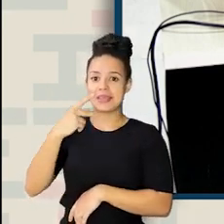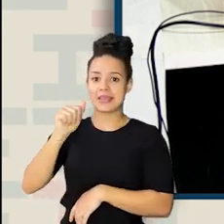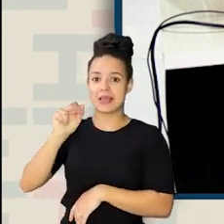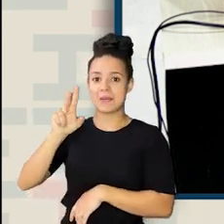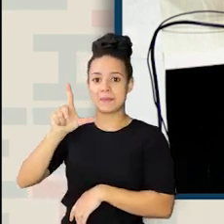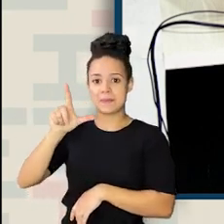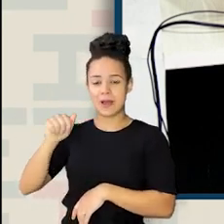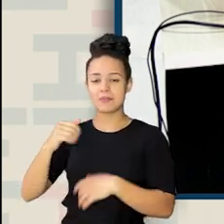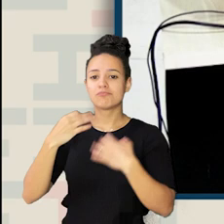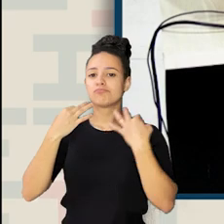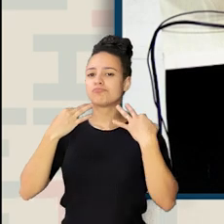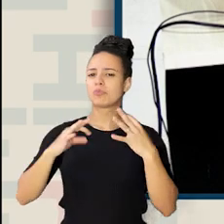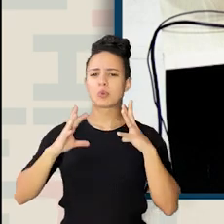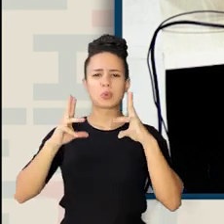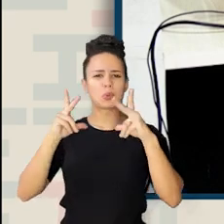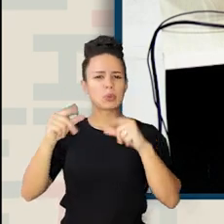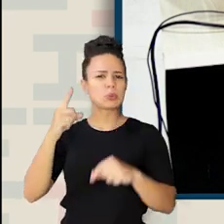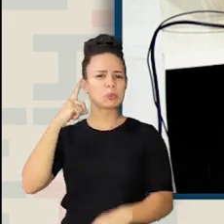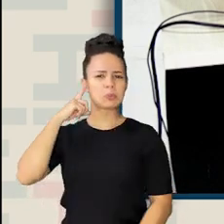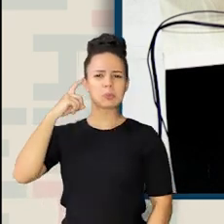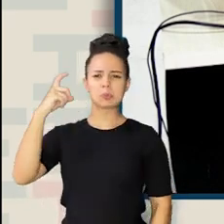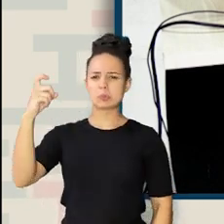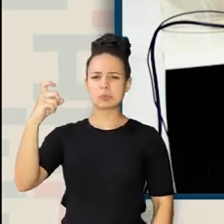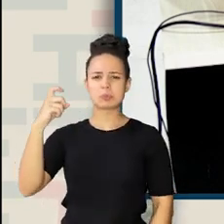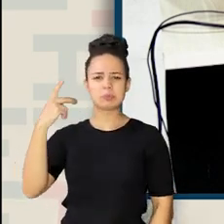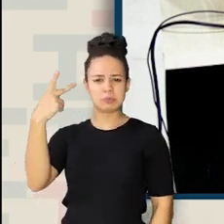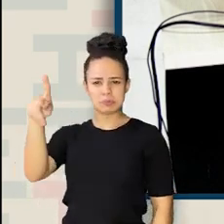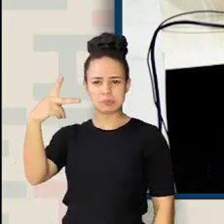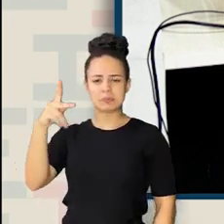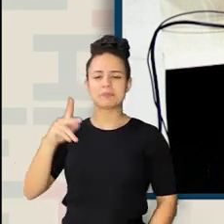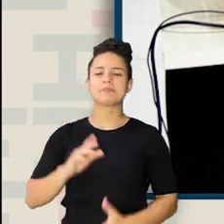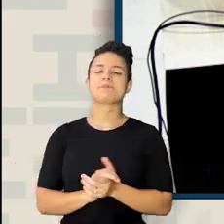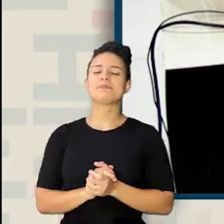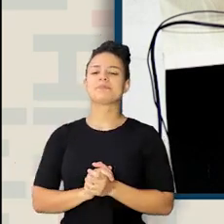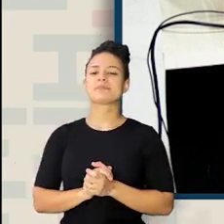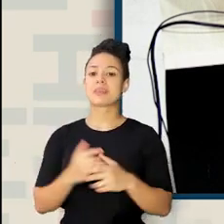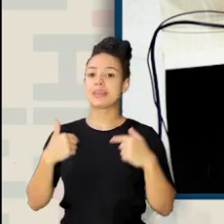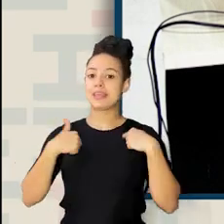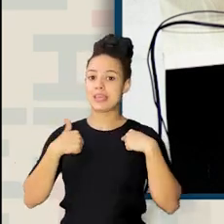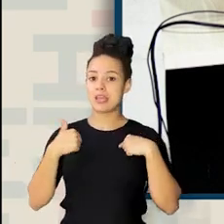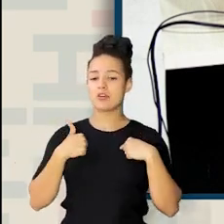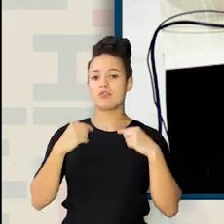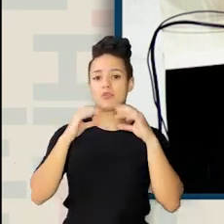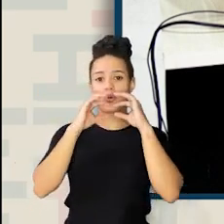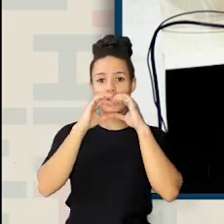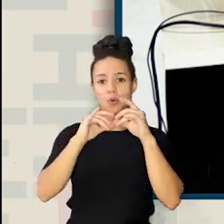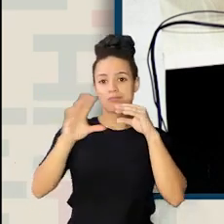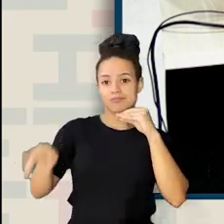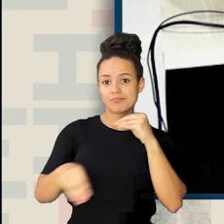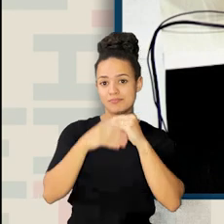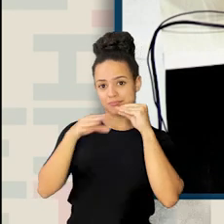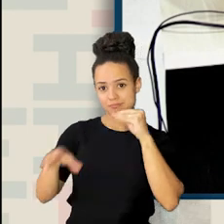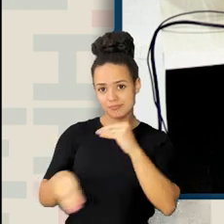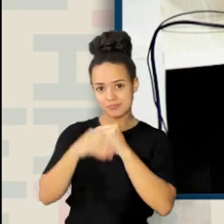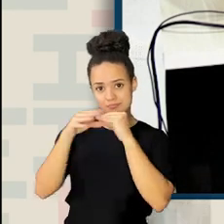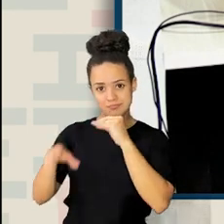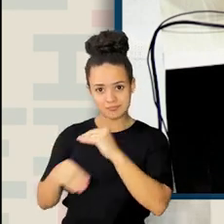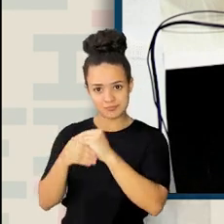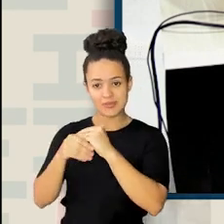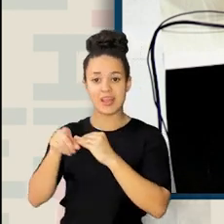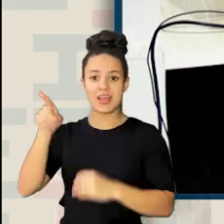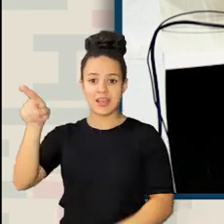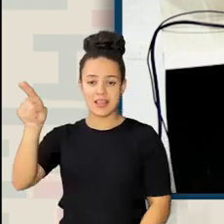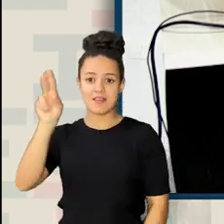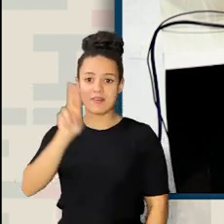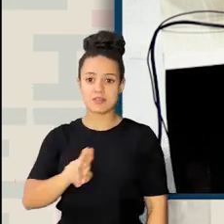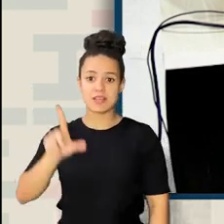essa clareza, postura, tudo, o som, né? E enquanto eu toco o complemento da melodia. Né? Ela